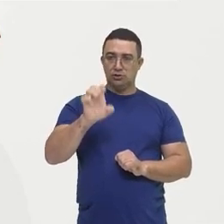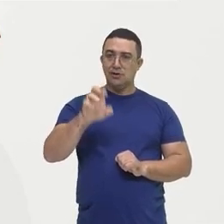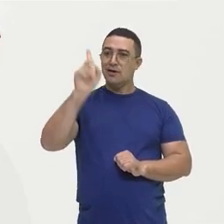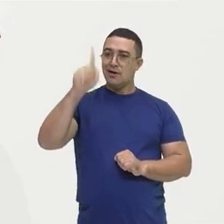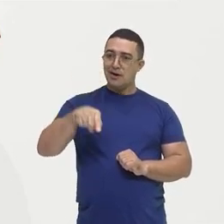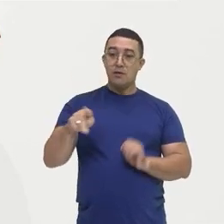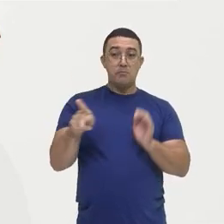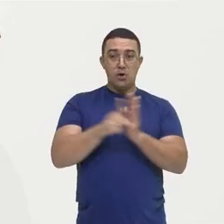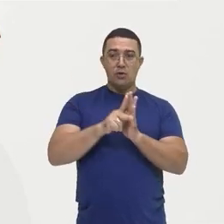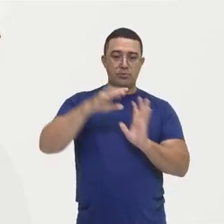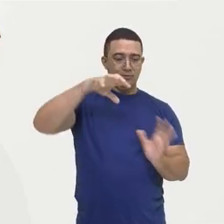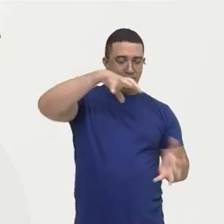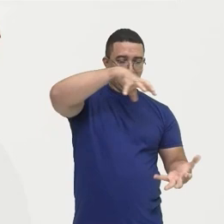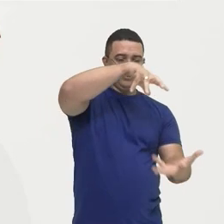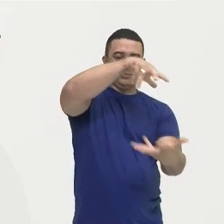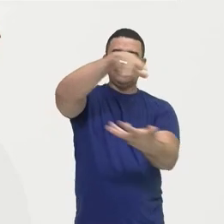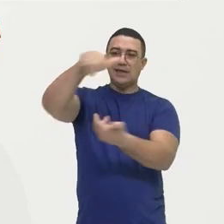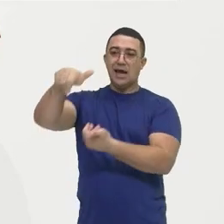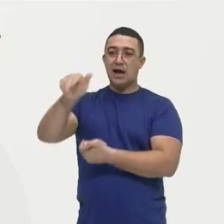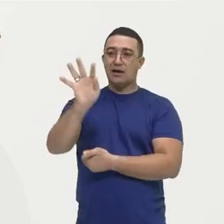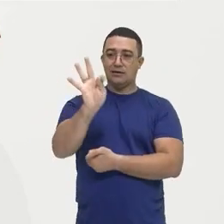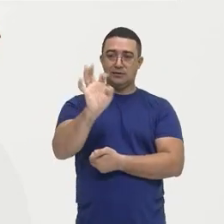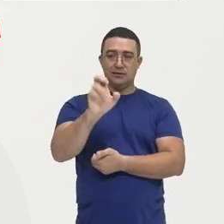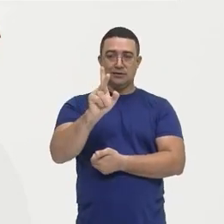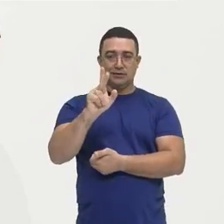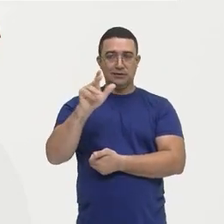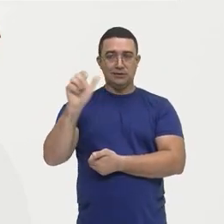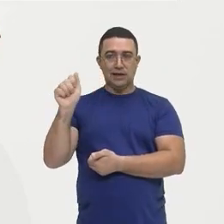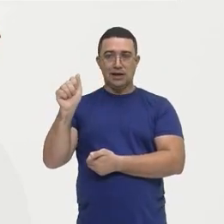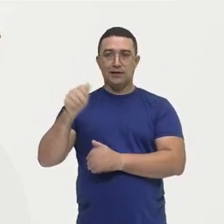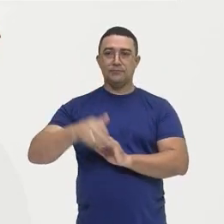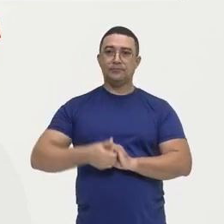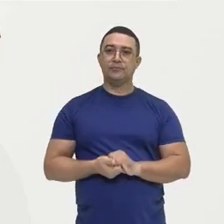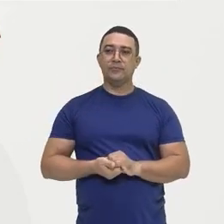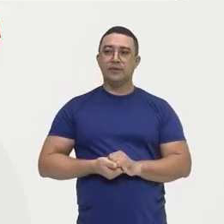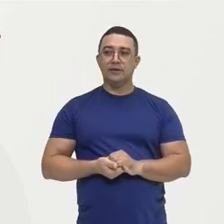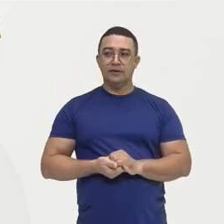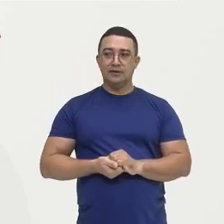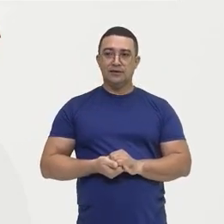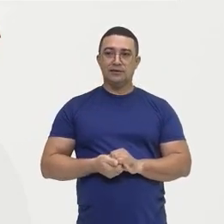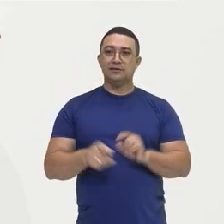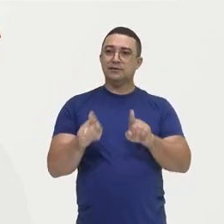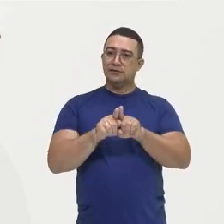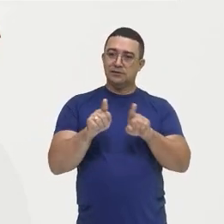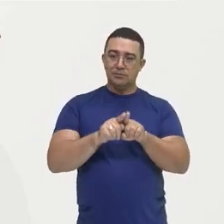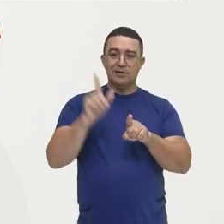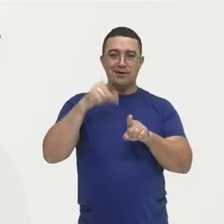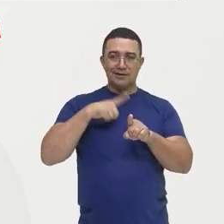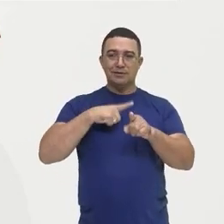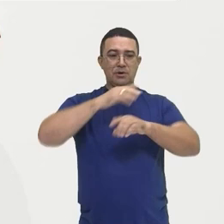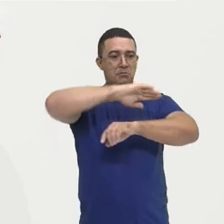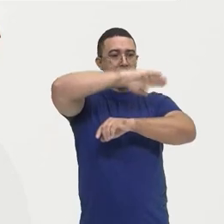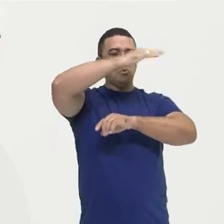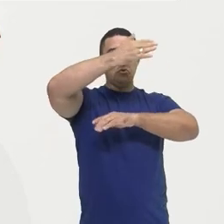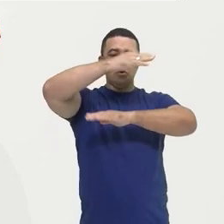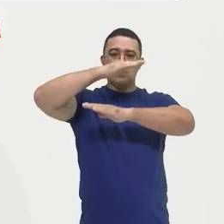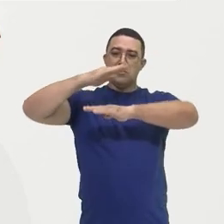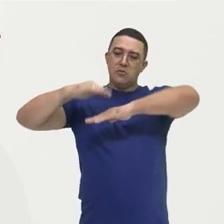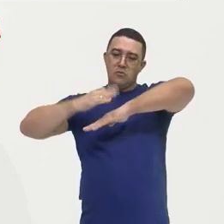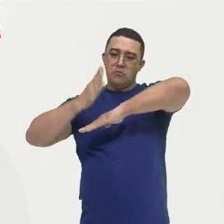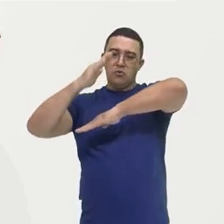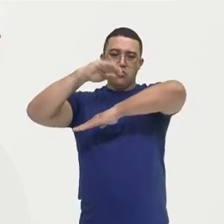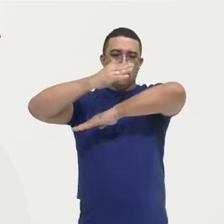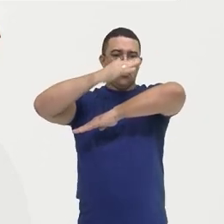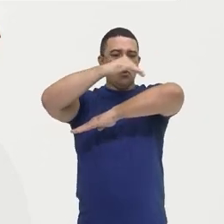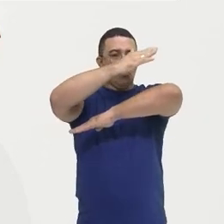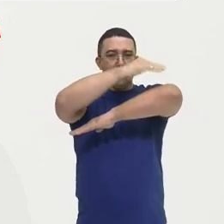é exatamente as superfícies, né, do nosso planeta. É como se, por exemplo,